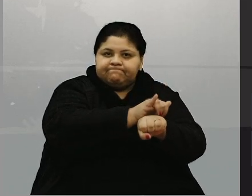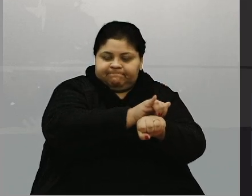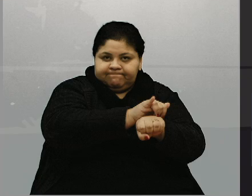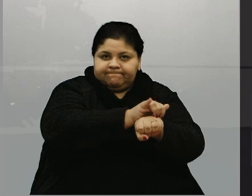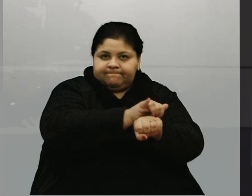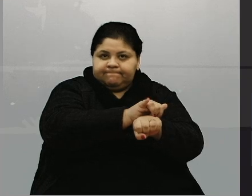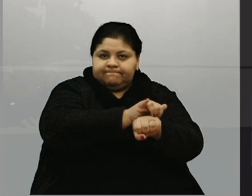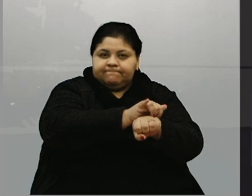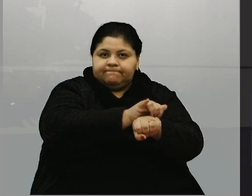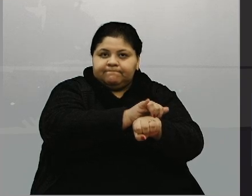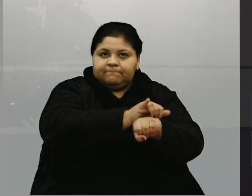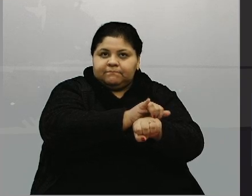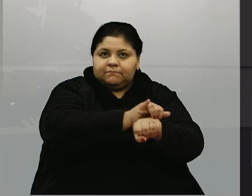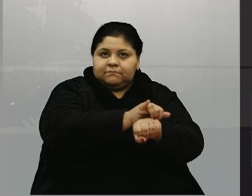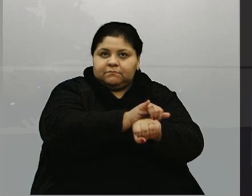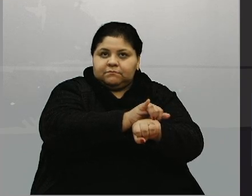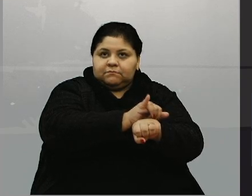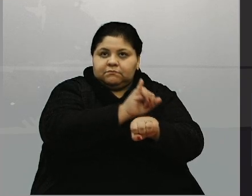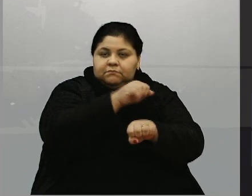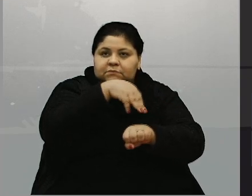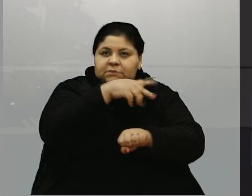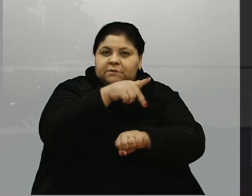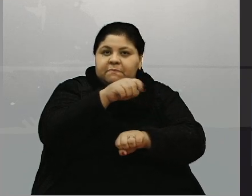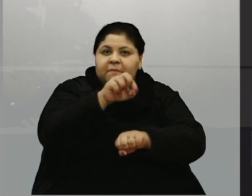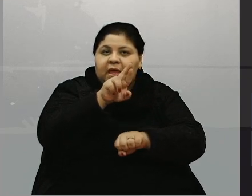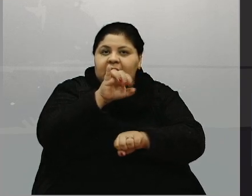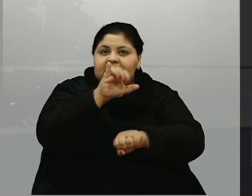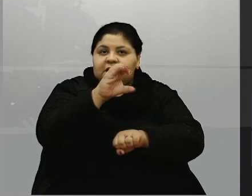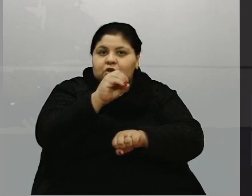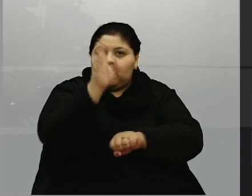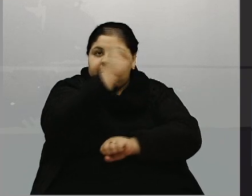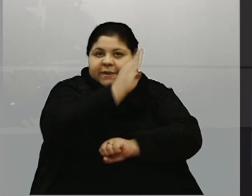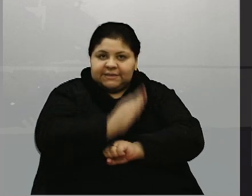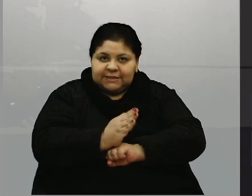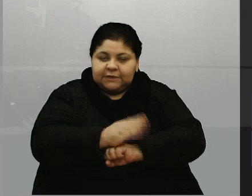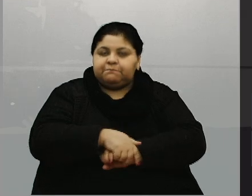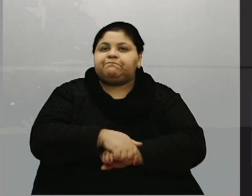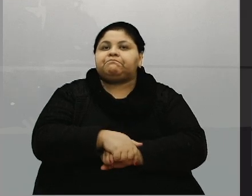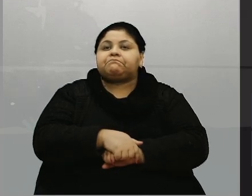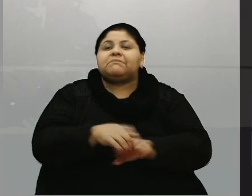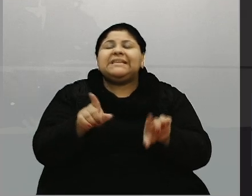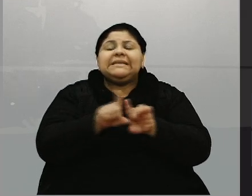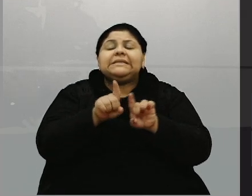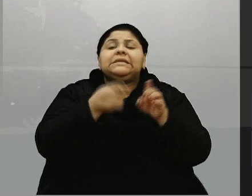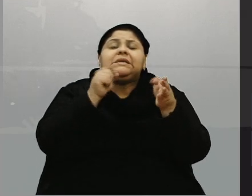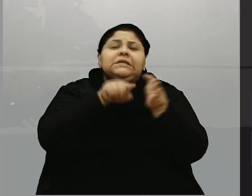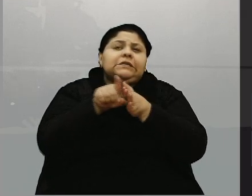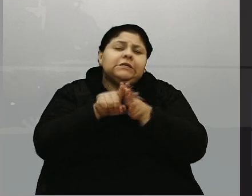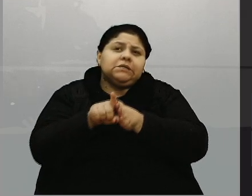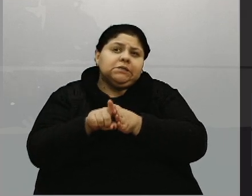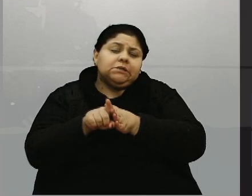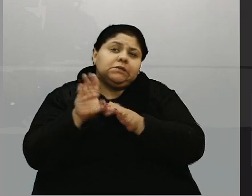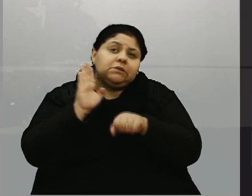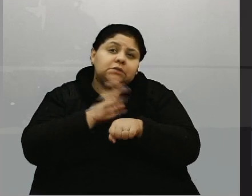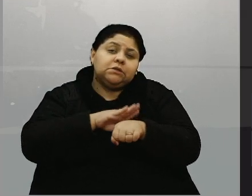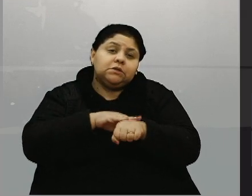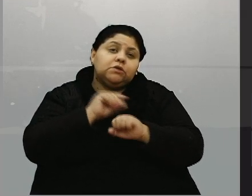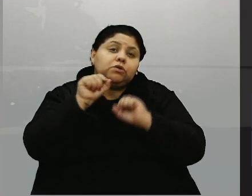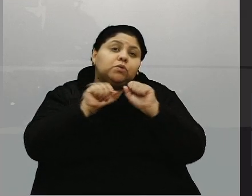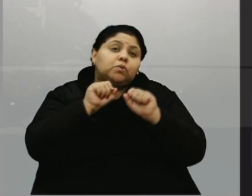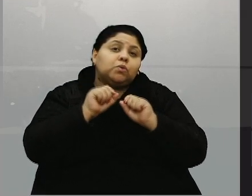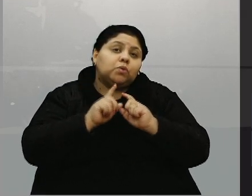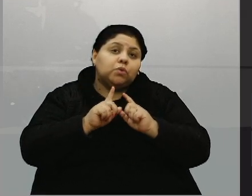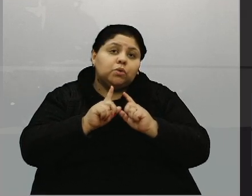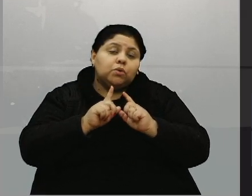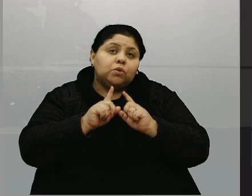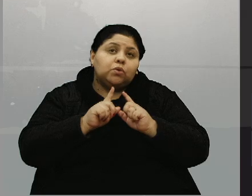o Império Brasileiro. E também se questionou, num momento, qual seriam